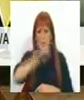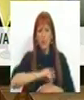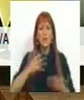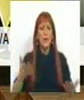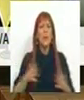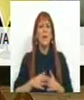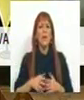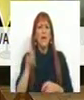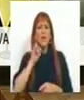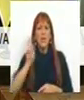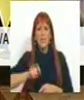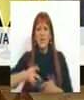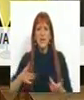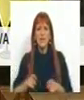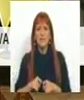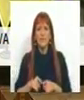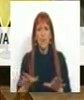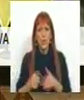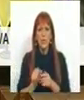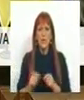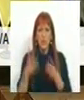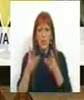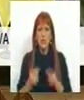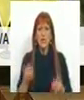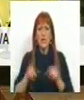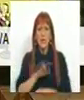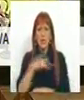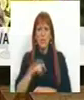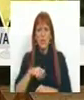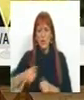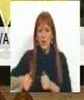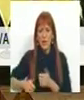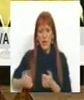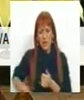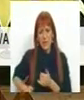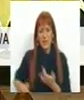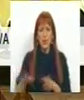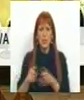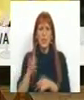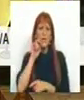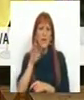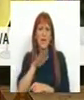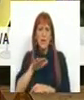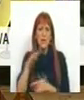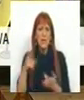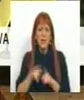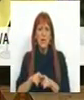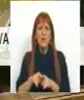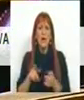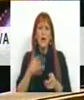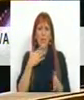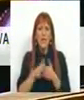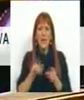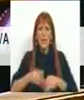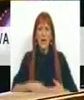Estado, a Sra. Presidente da Comissão de Orçamento e o Sr. Presidente em exercício da Comissão de Defesa Nacional. Aproveito também